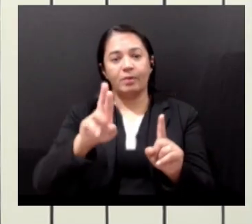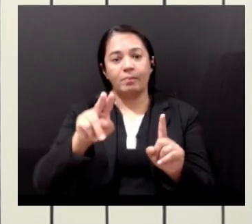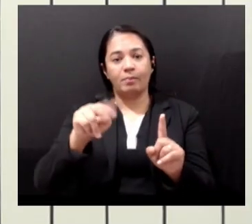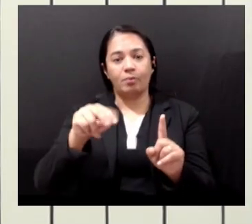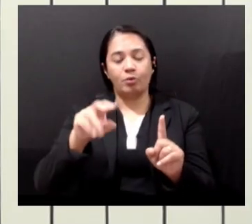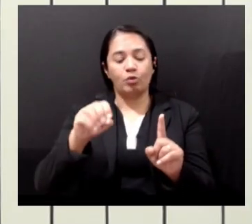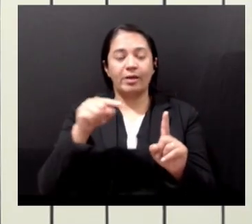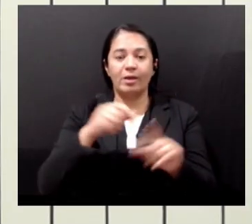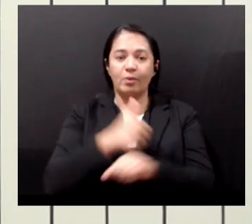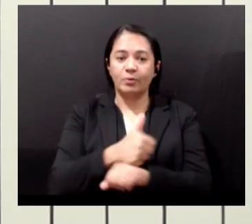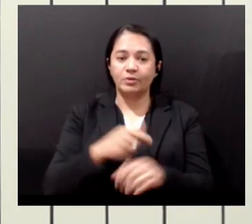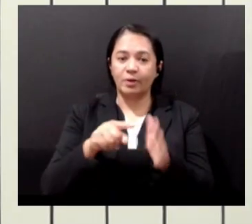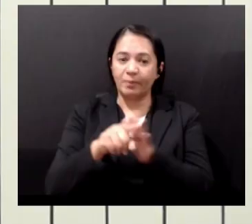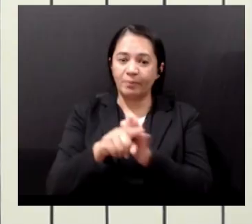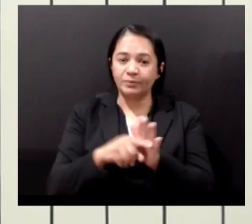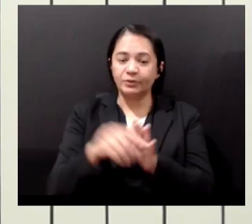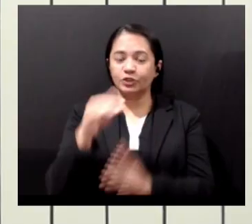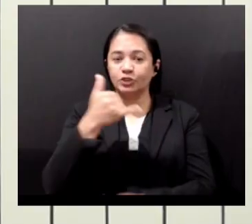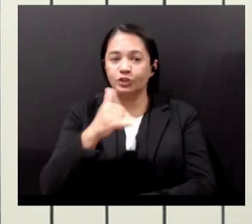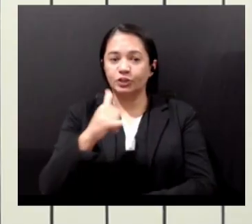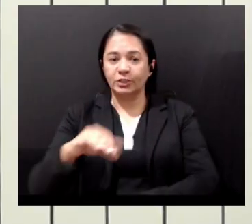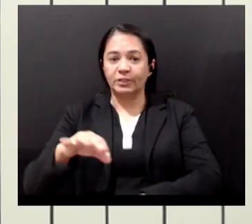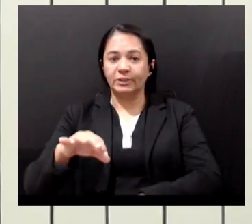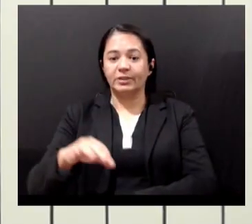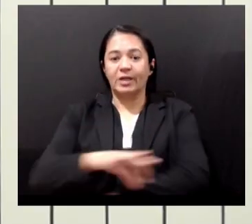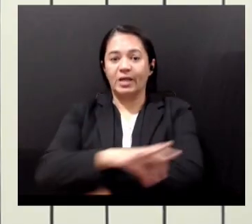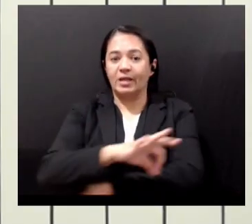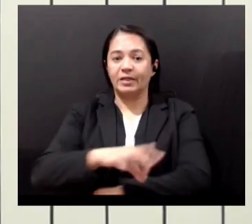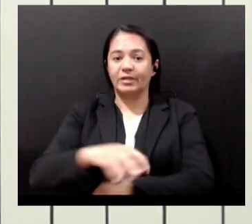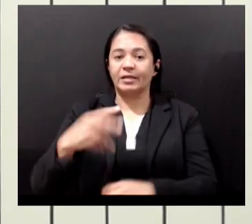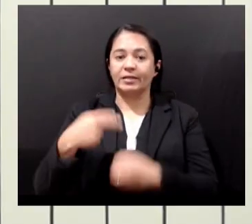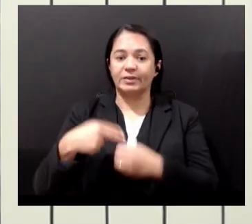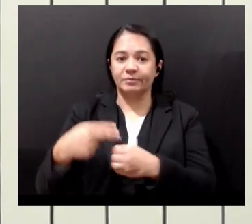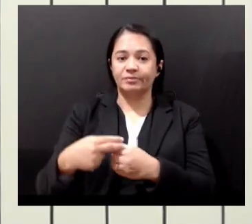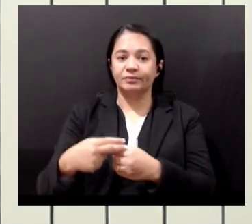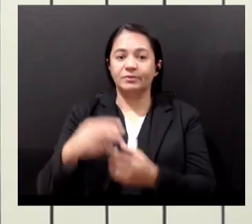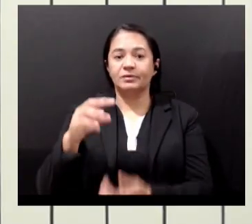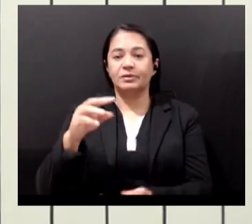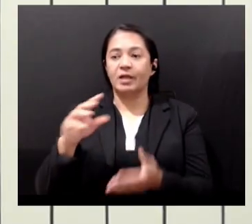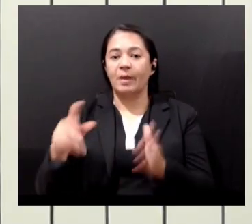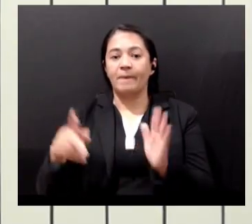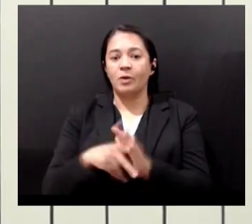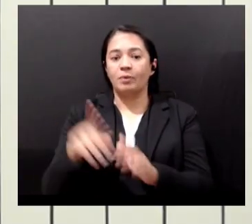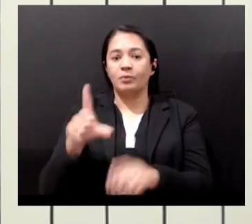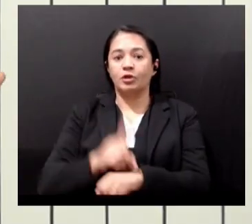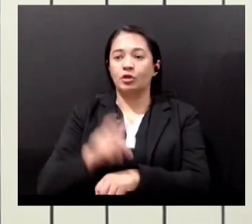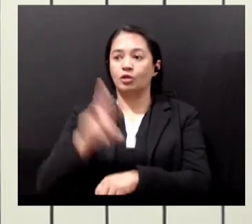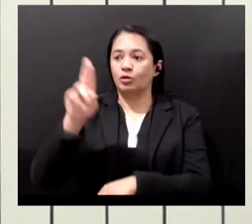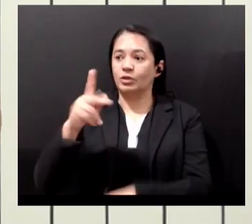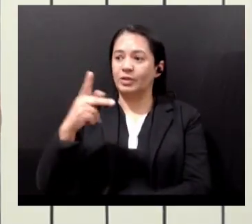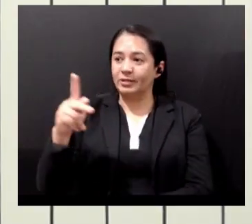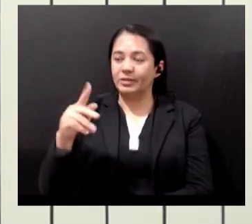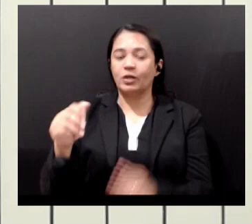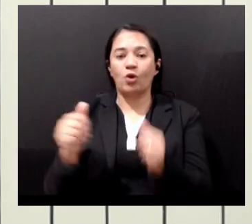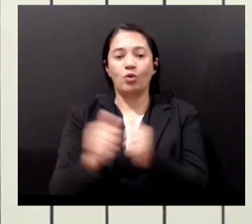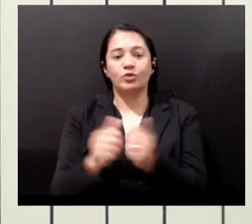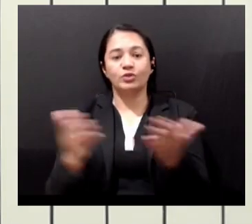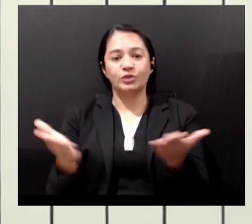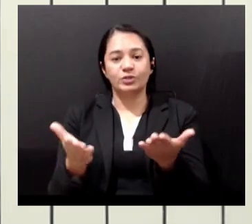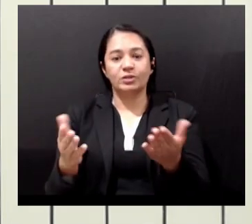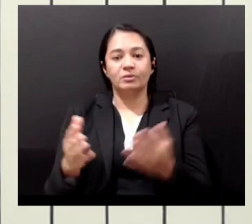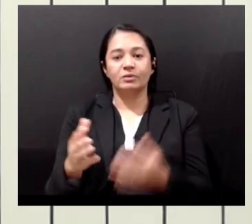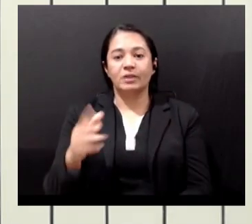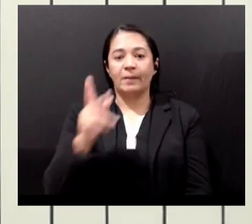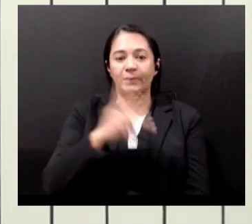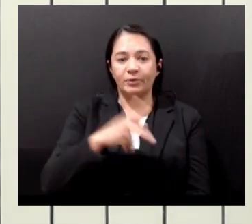pesquisadores da Faculdade de Engenharia Elétrica da Unicamp e esse tema foi o tema da tese de doutorado dele, que hoje também é professor